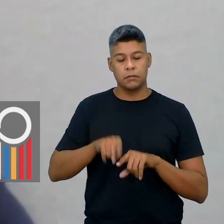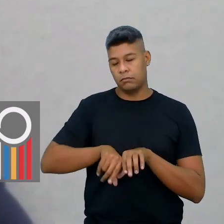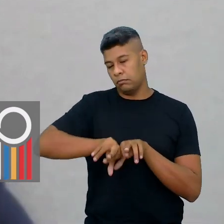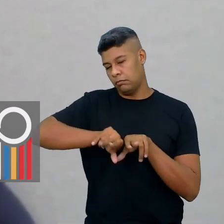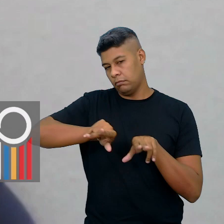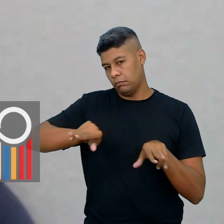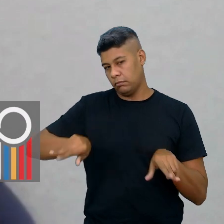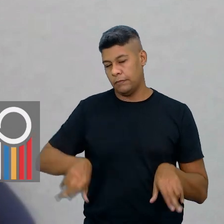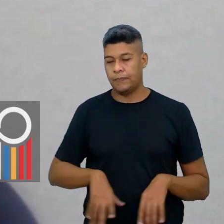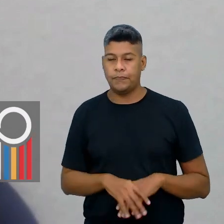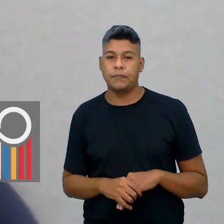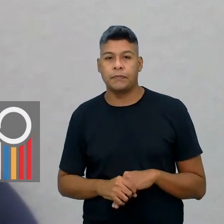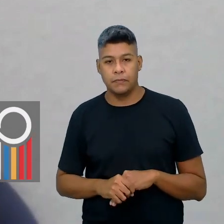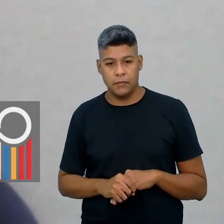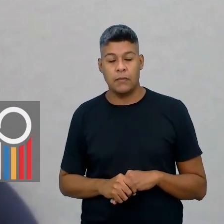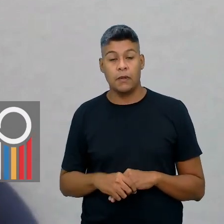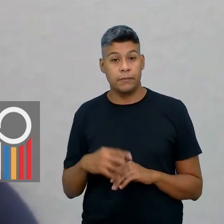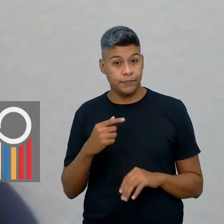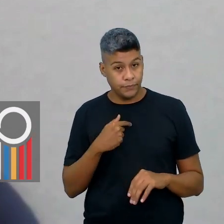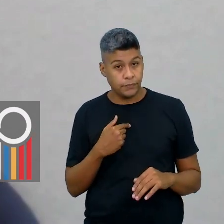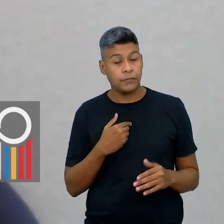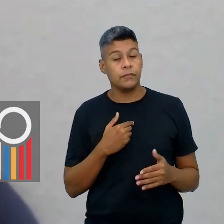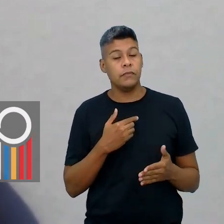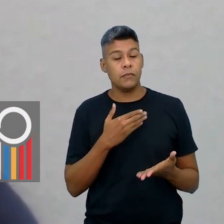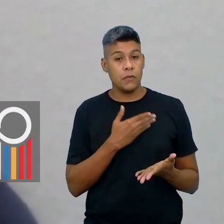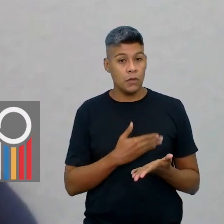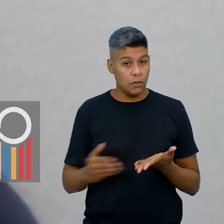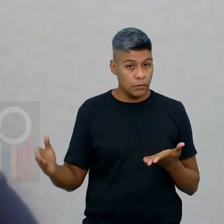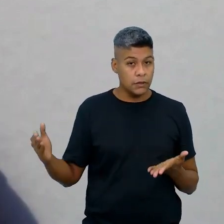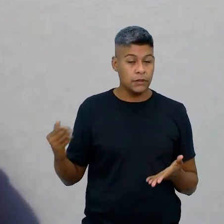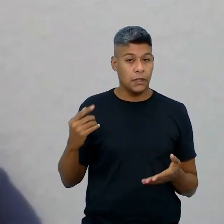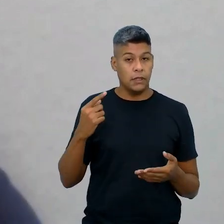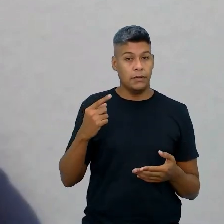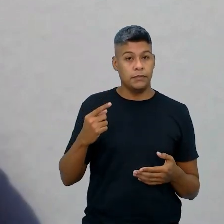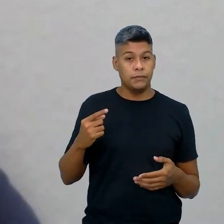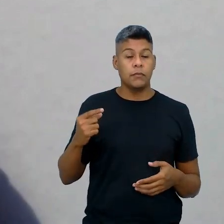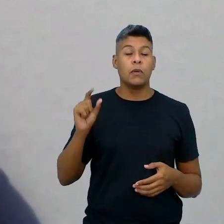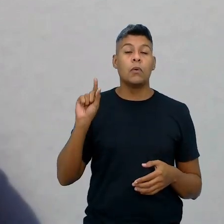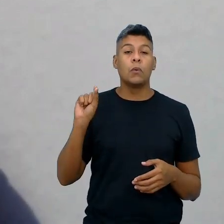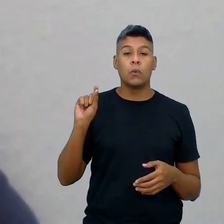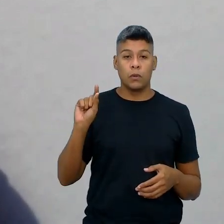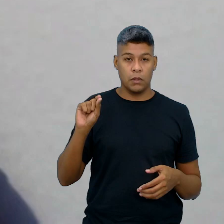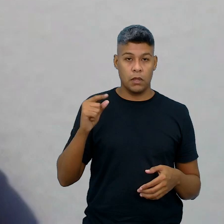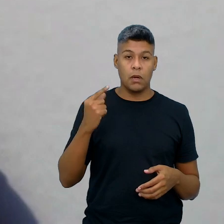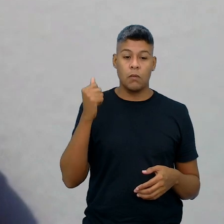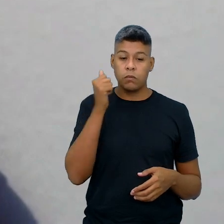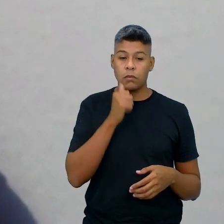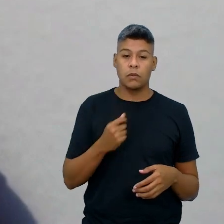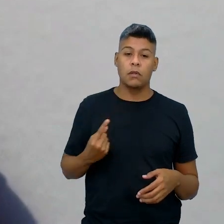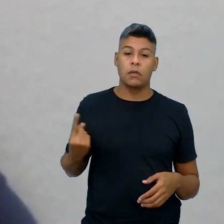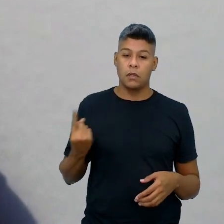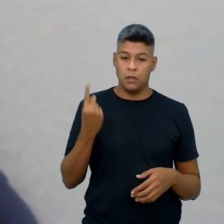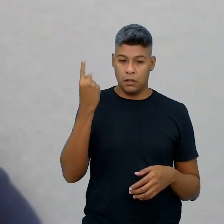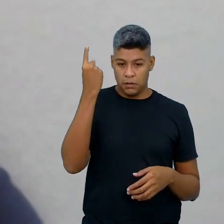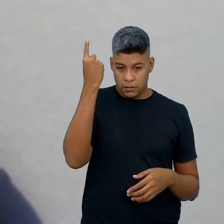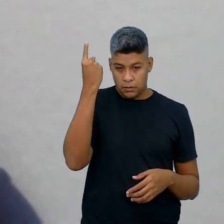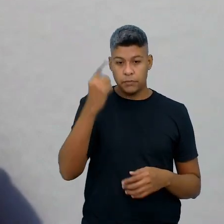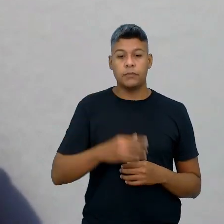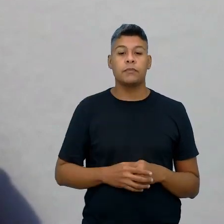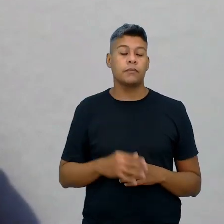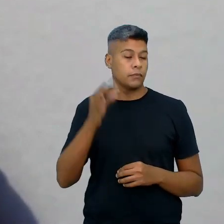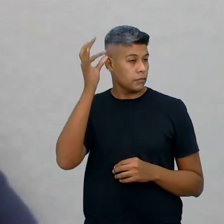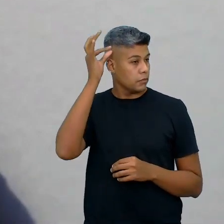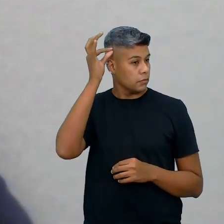Sempre. Bom, eu vou fazer a minha autodescrição, Eu sou uma mulher alta, uma mulher negra,